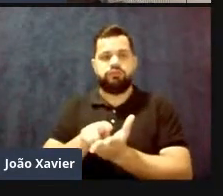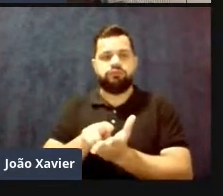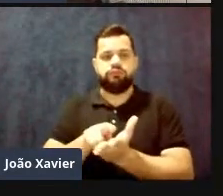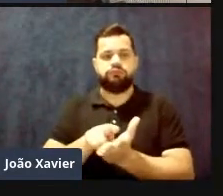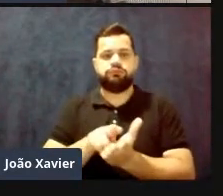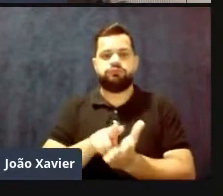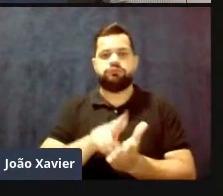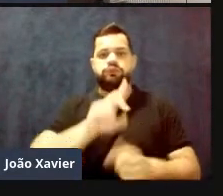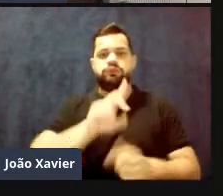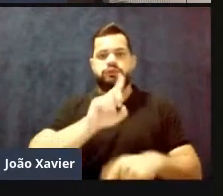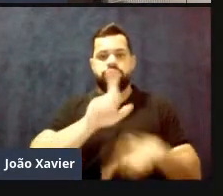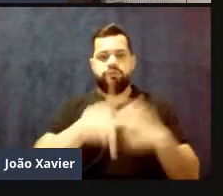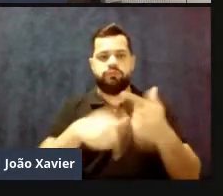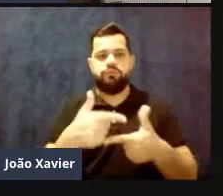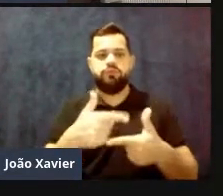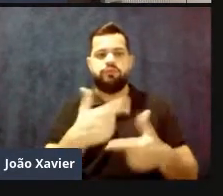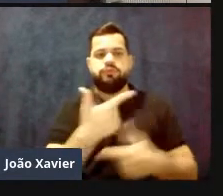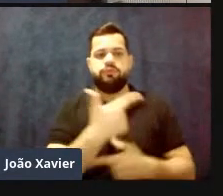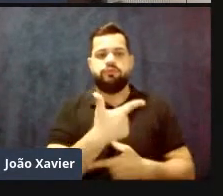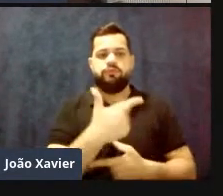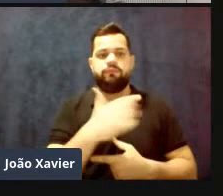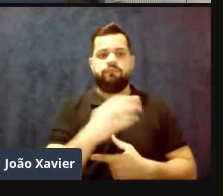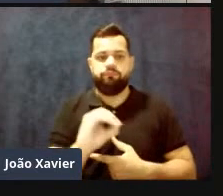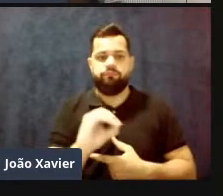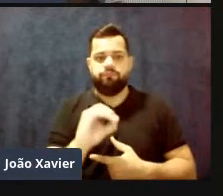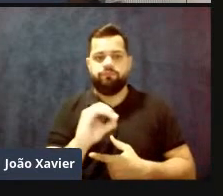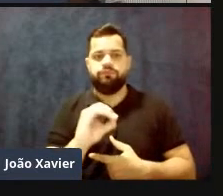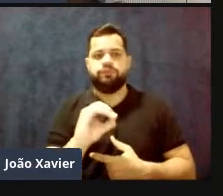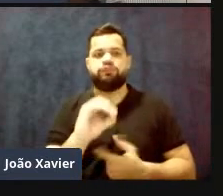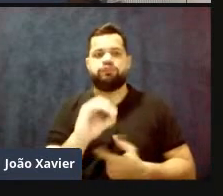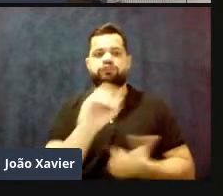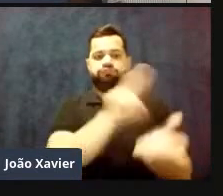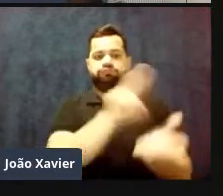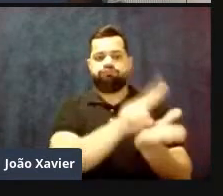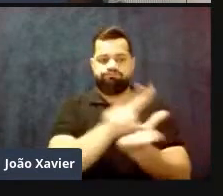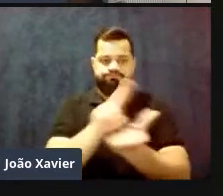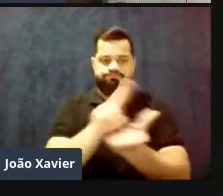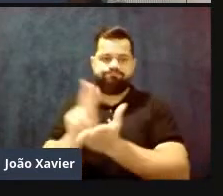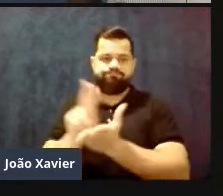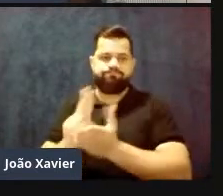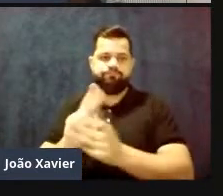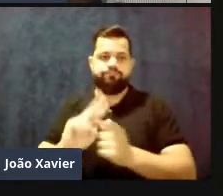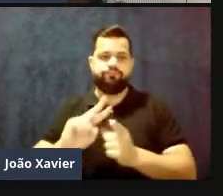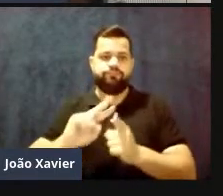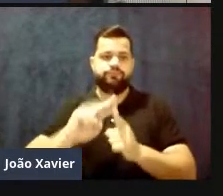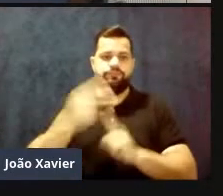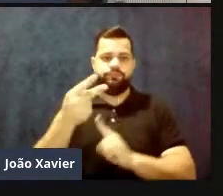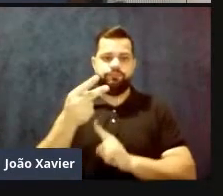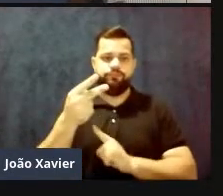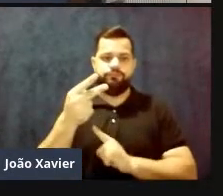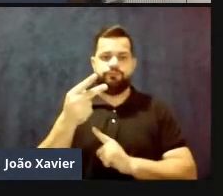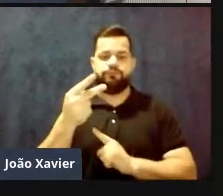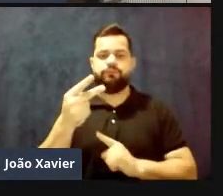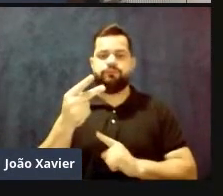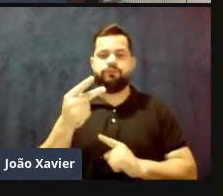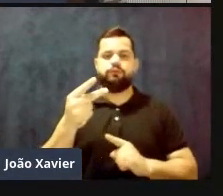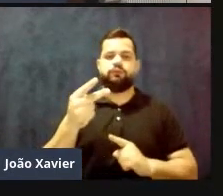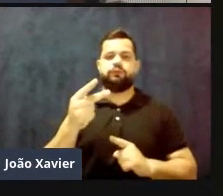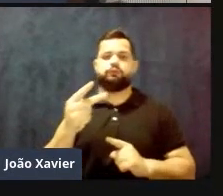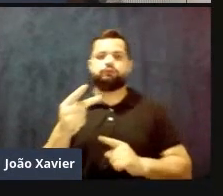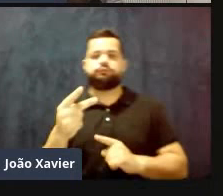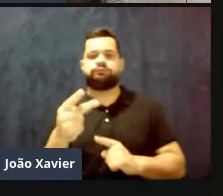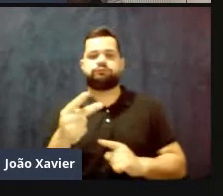que nós tivemos que migrar para o espaço grande que eu mostrei na foto para vocês. E aqui a gente tem, então, tanto quanto qualquer